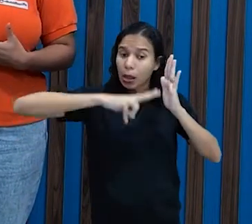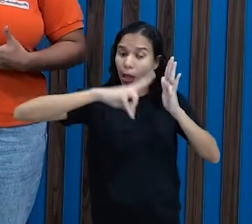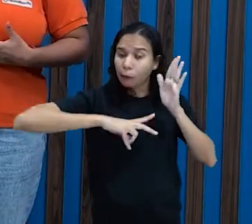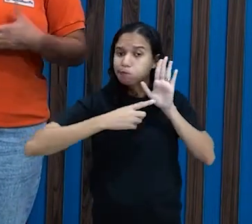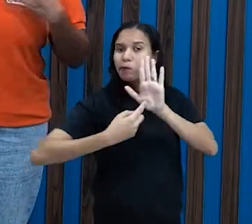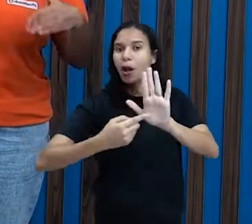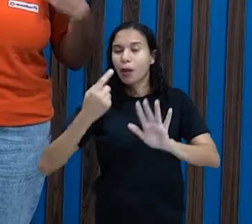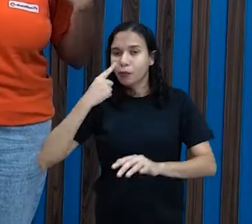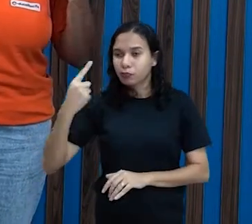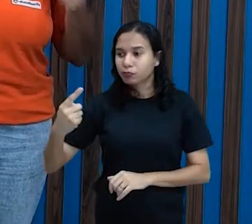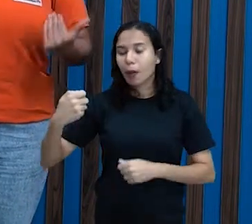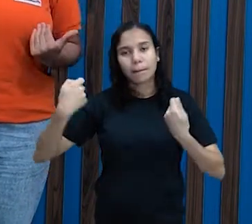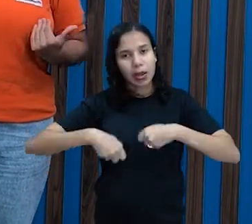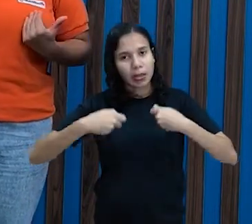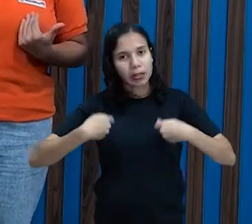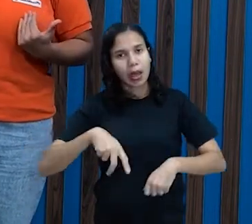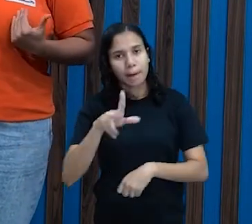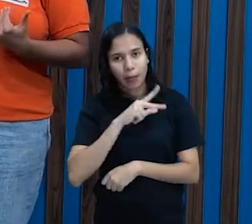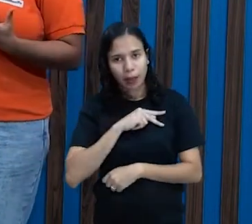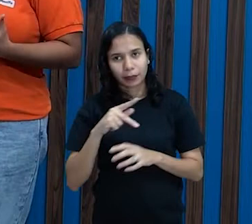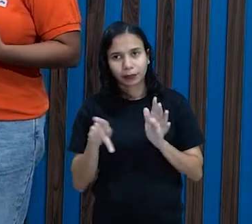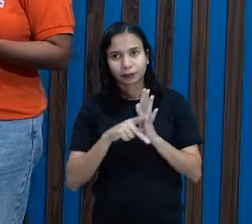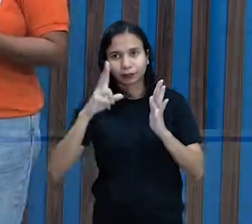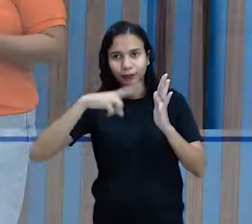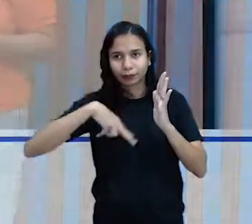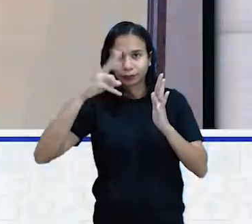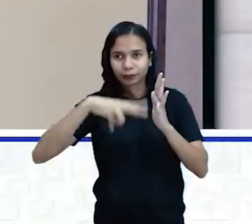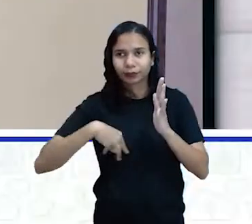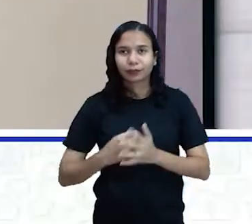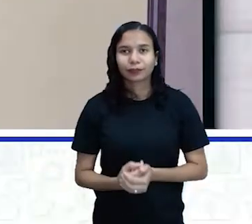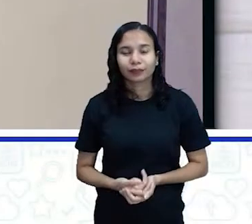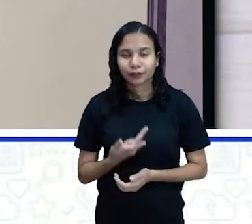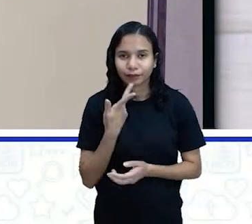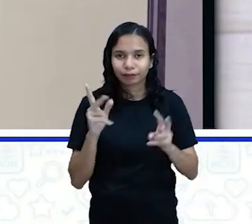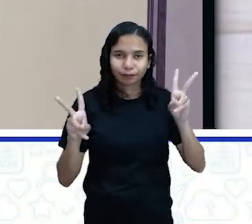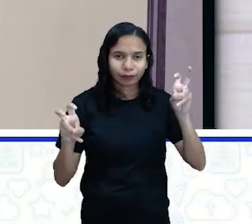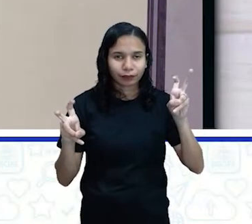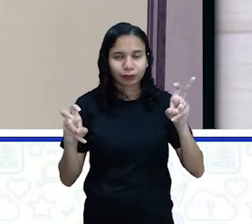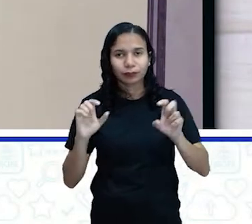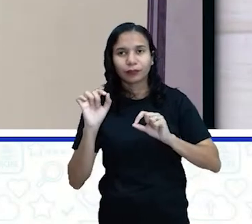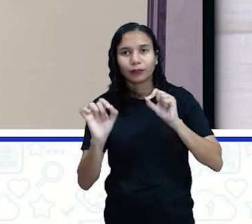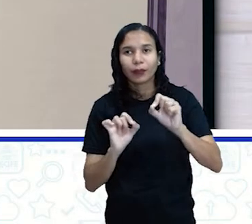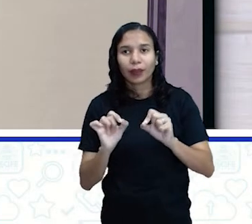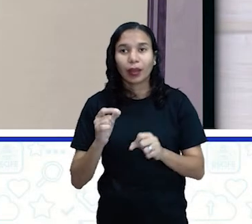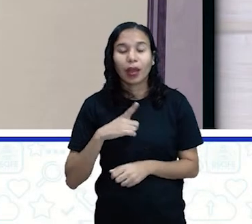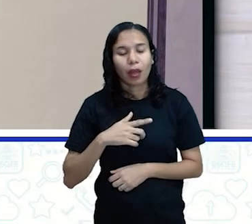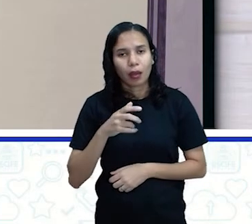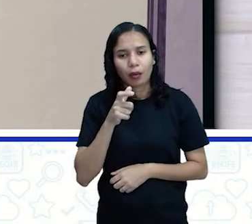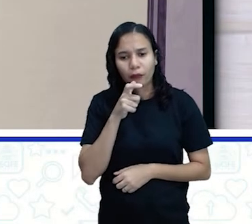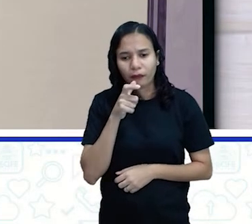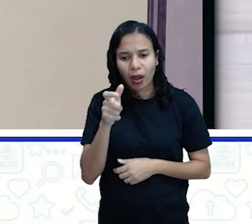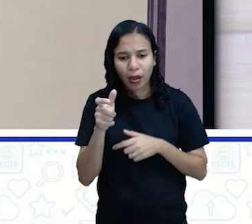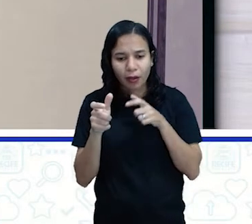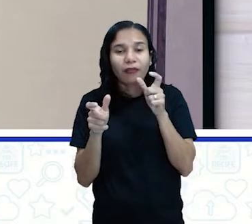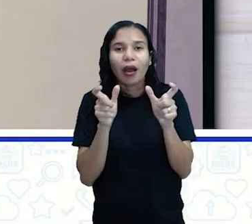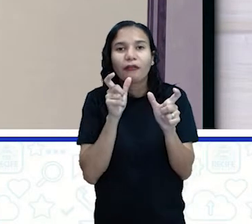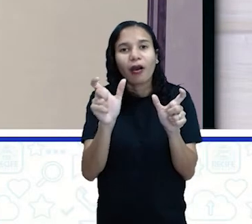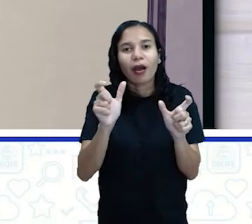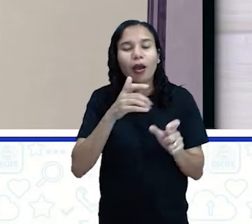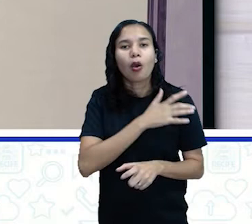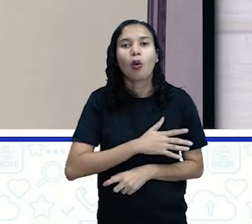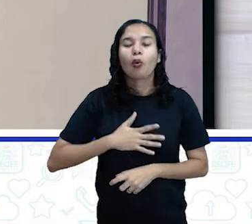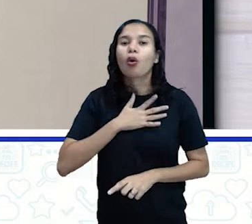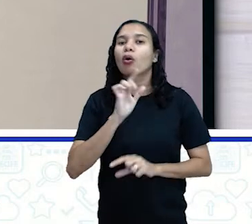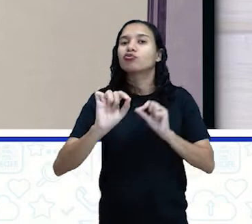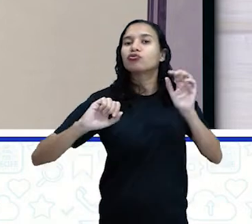Conceição Evaristo precisa e merece ser lida. Eu trouxe aqui uma citação para a gente refletir. Ó. Tenho dito e gosto de afirmar que